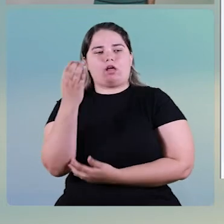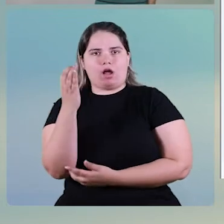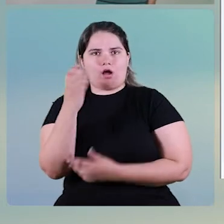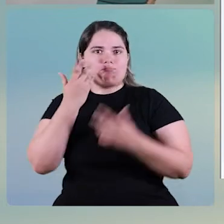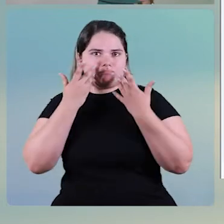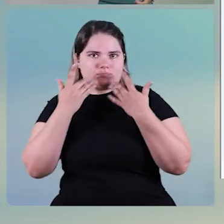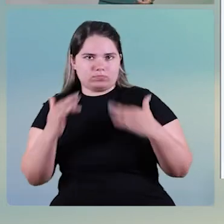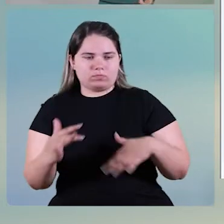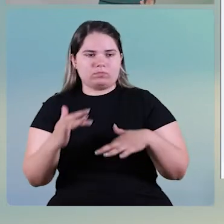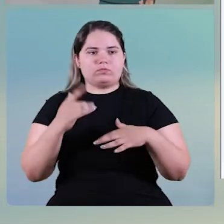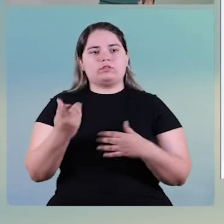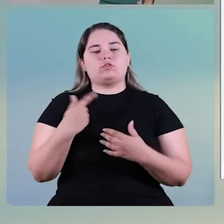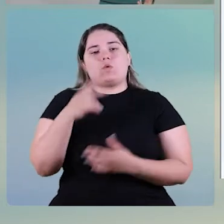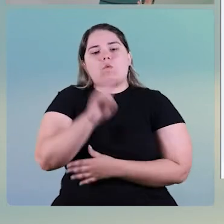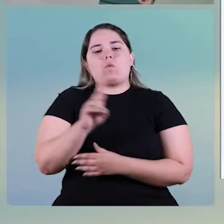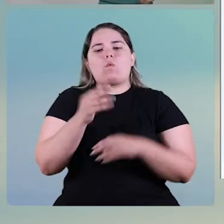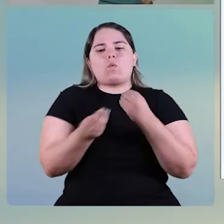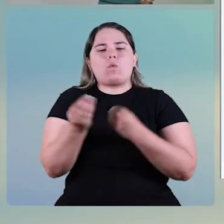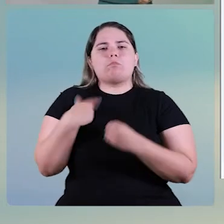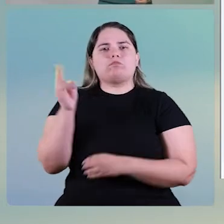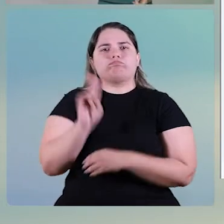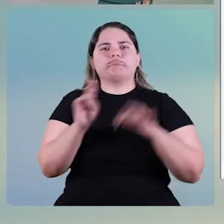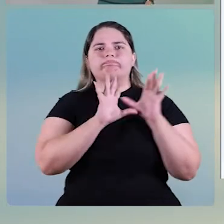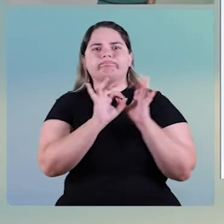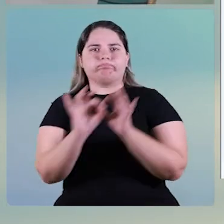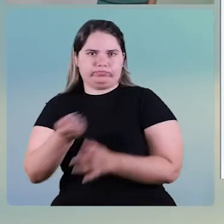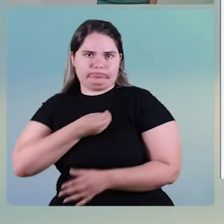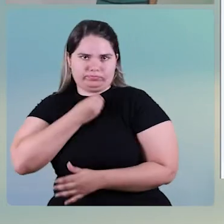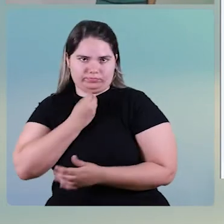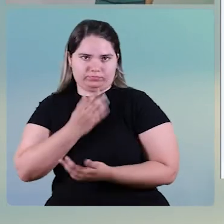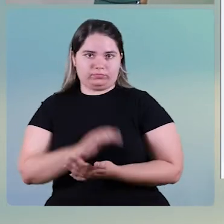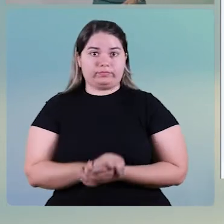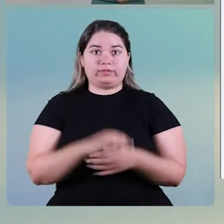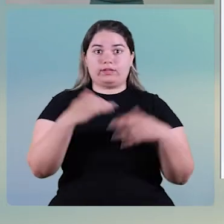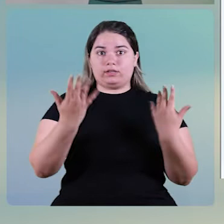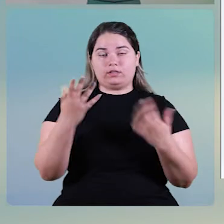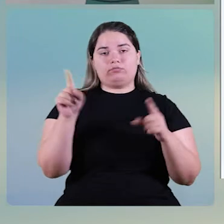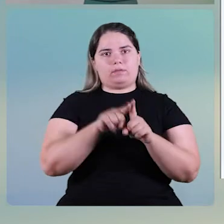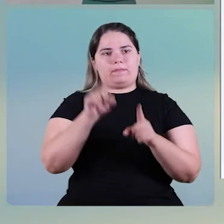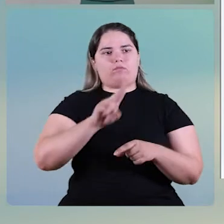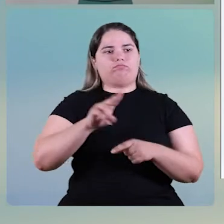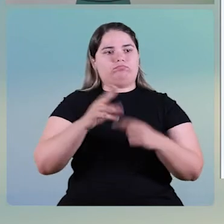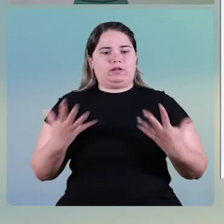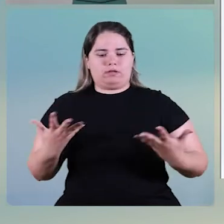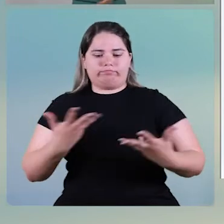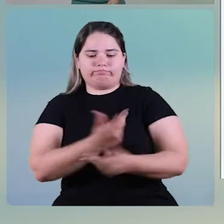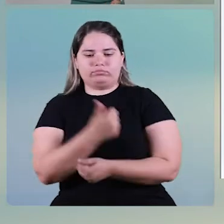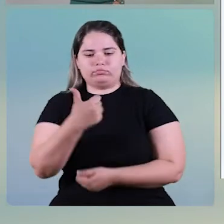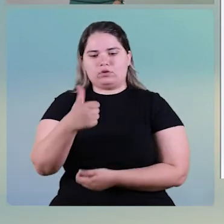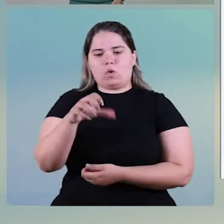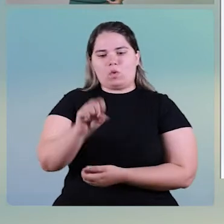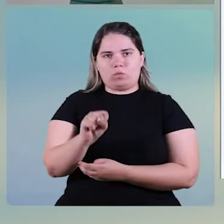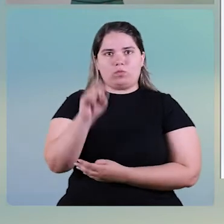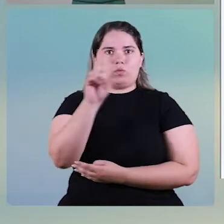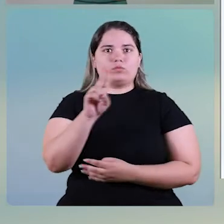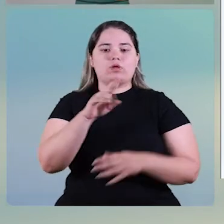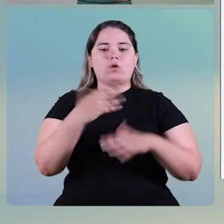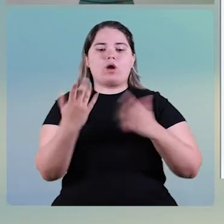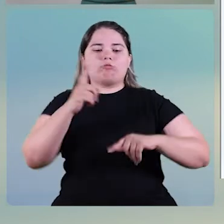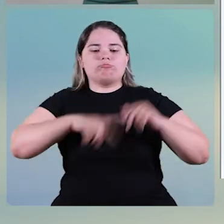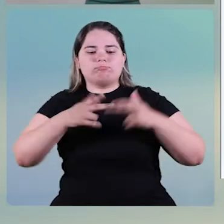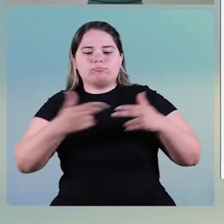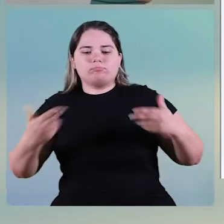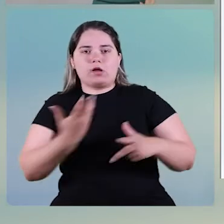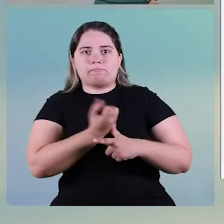contextos. E vamos cobrar a habilidade 18, que é relacionar propriedades físicas a